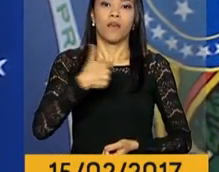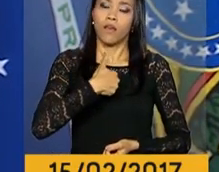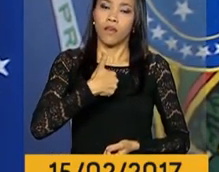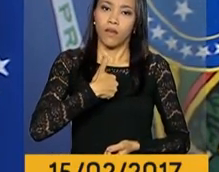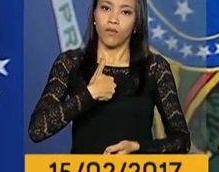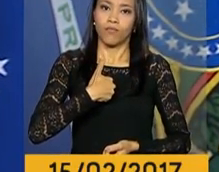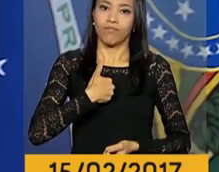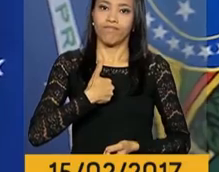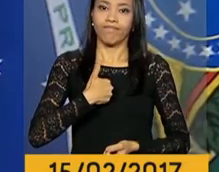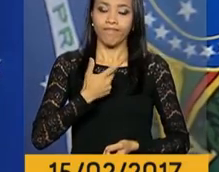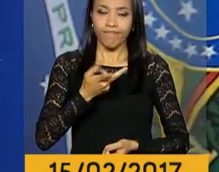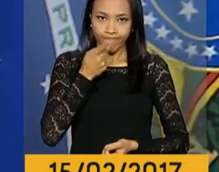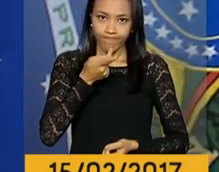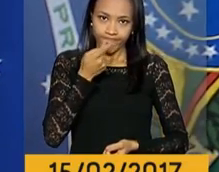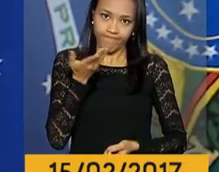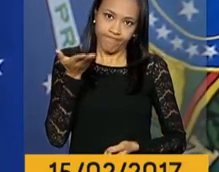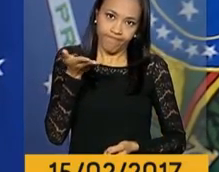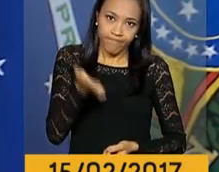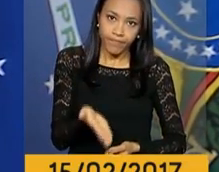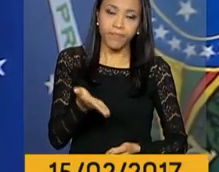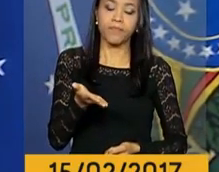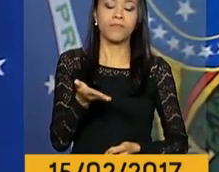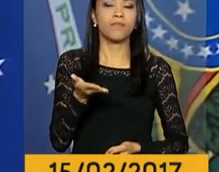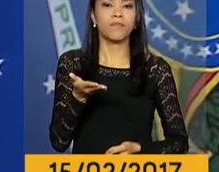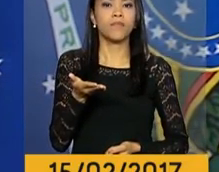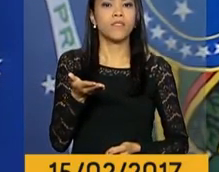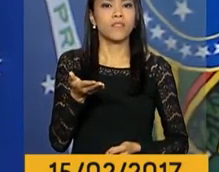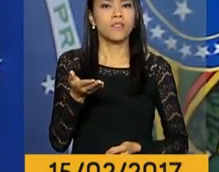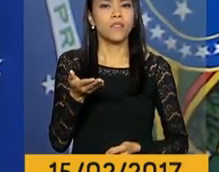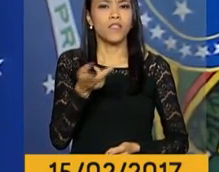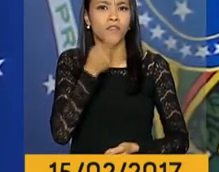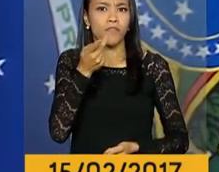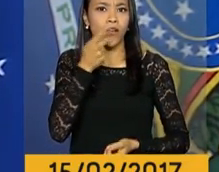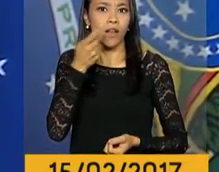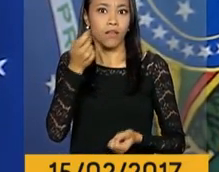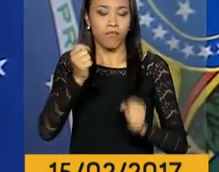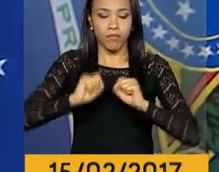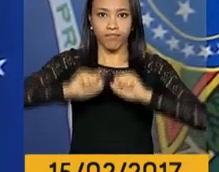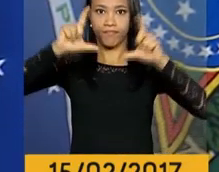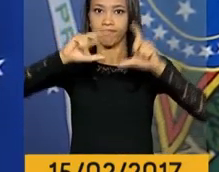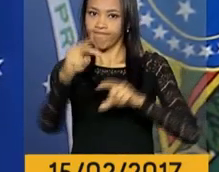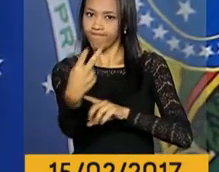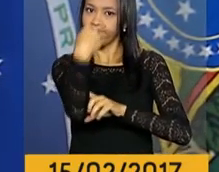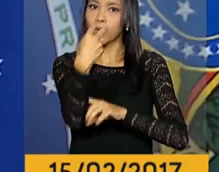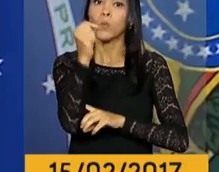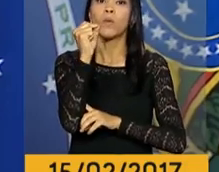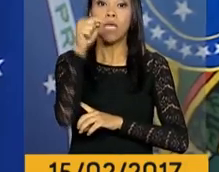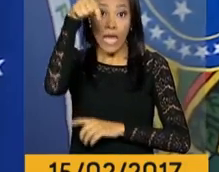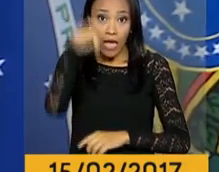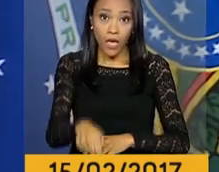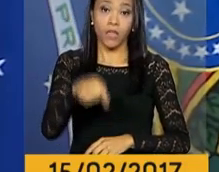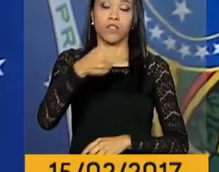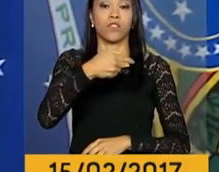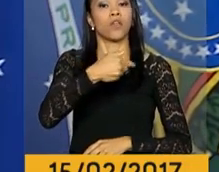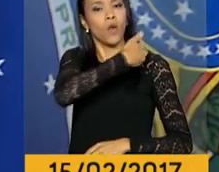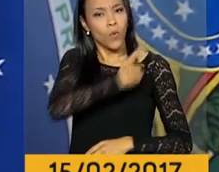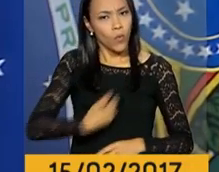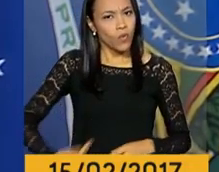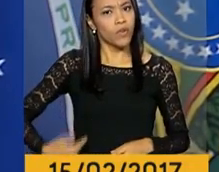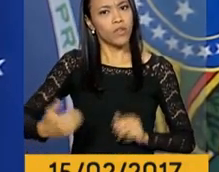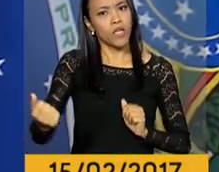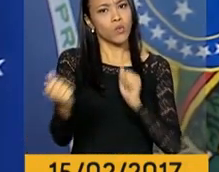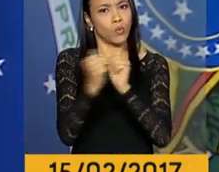de registrar, enfatizar e dizer até em letras maiúsculas, né, que este é um governo que também está ao lado